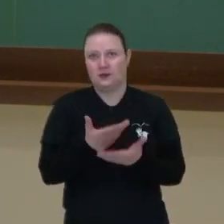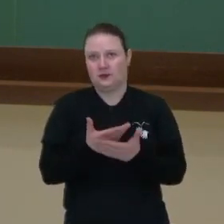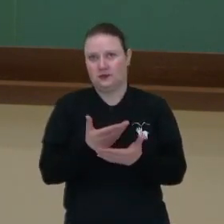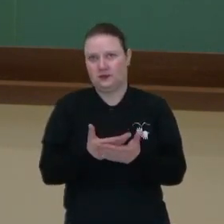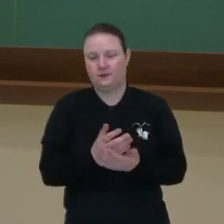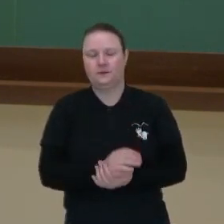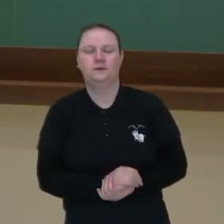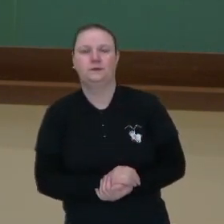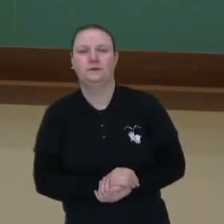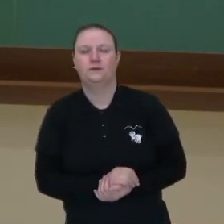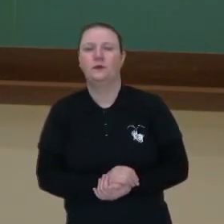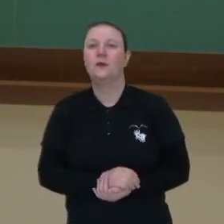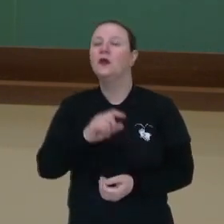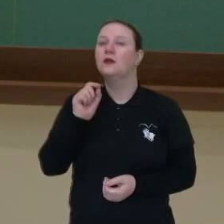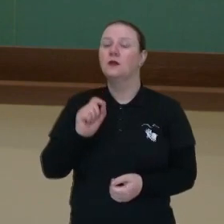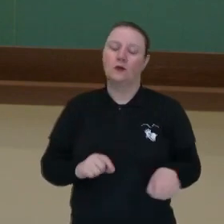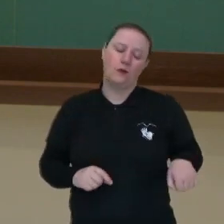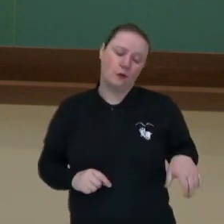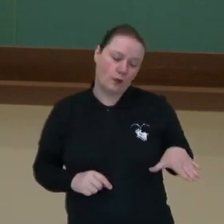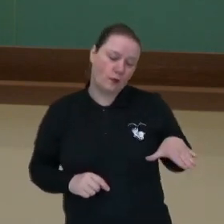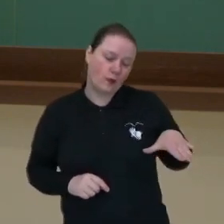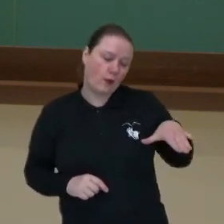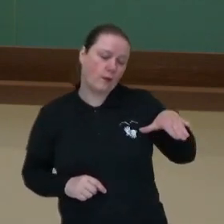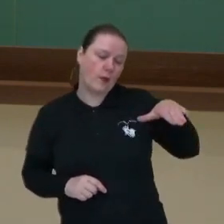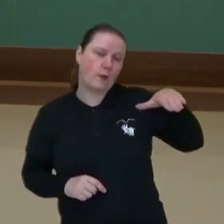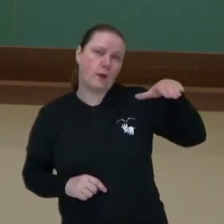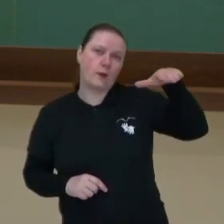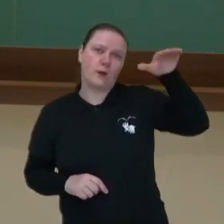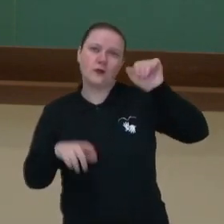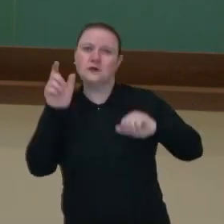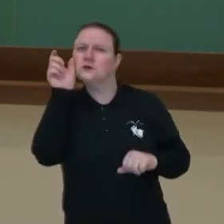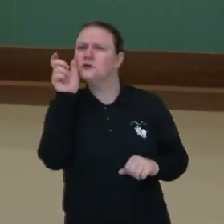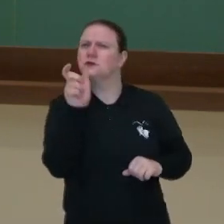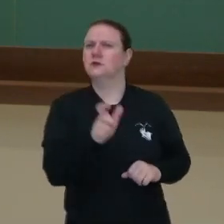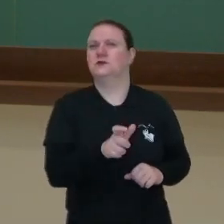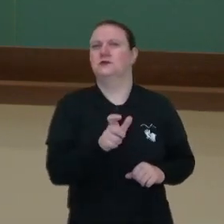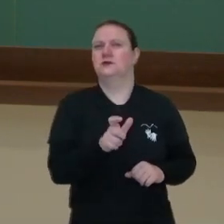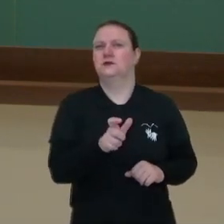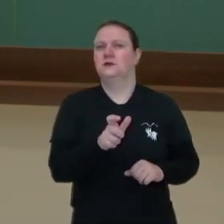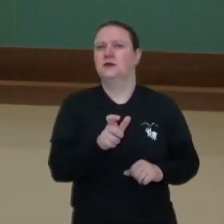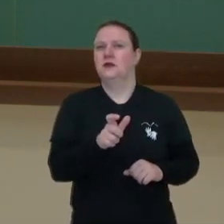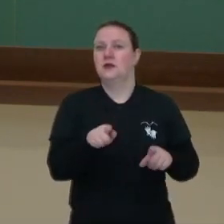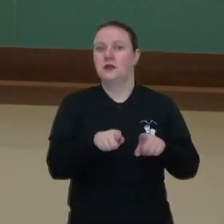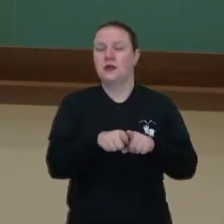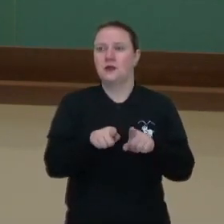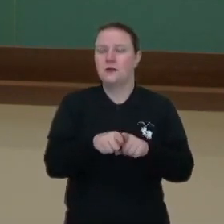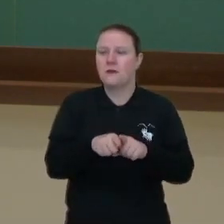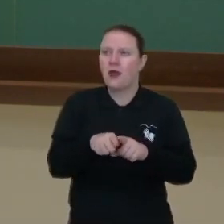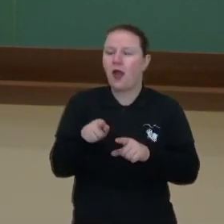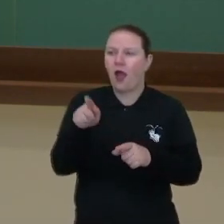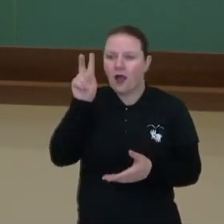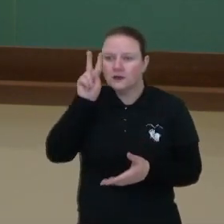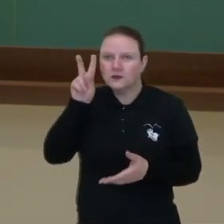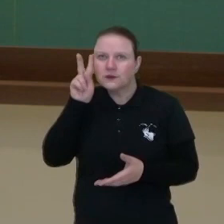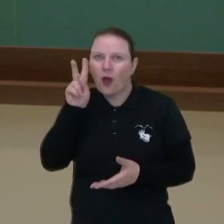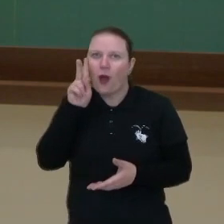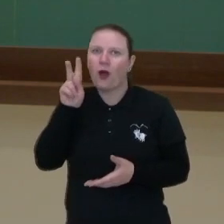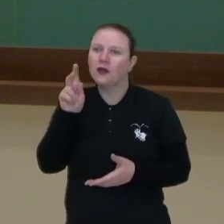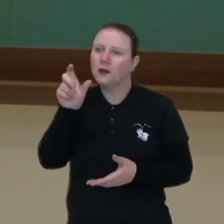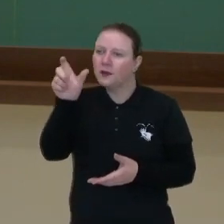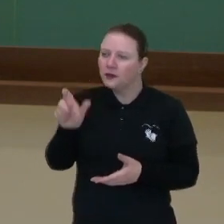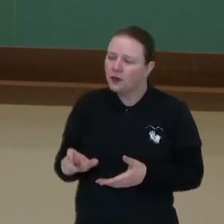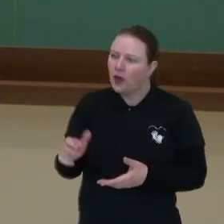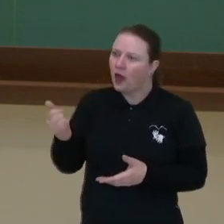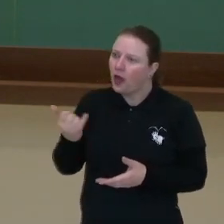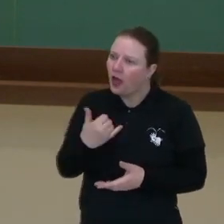adolescentes, depois de crescidos, é muito interessante também ouvir histórias, né? Então, é uma prática que não tem idade,